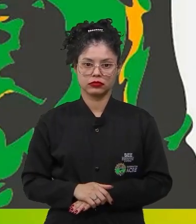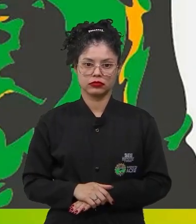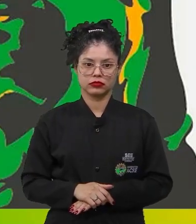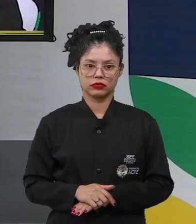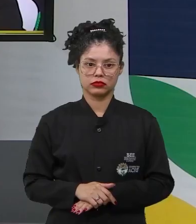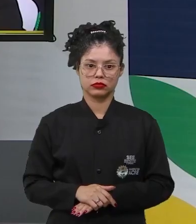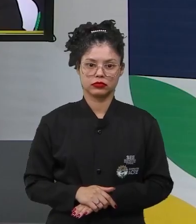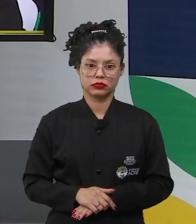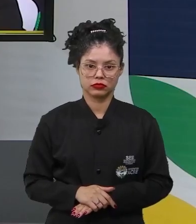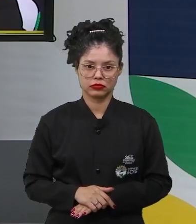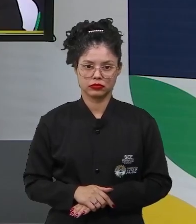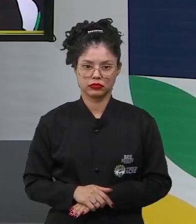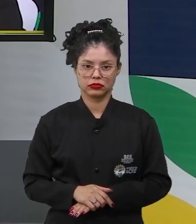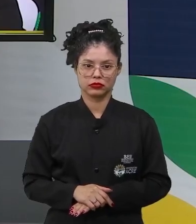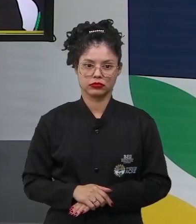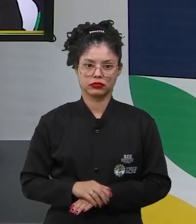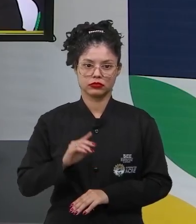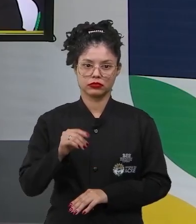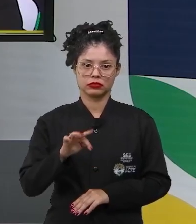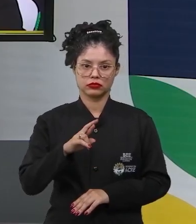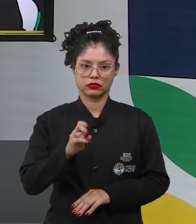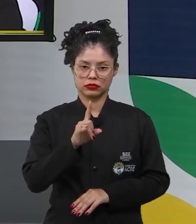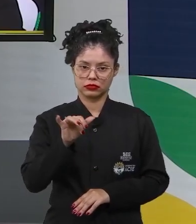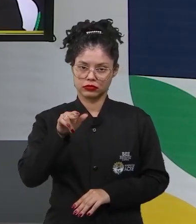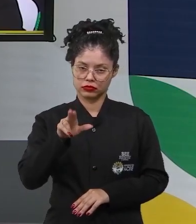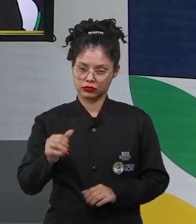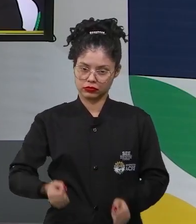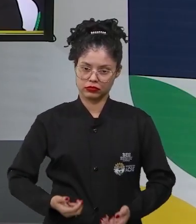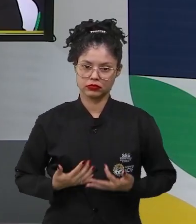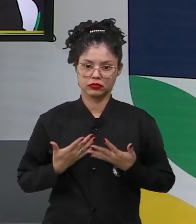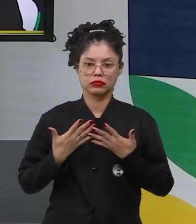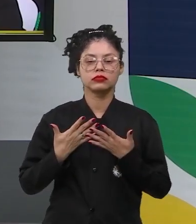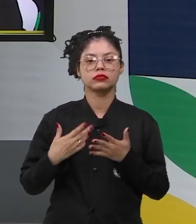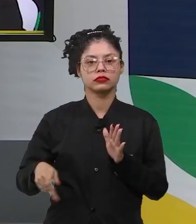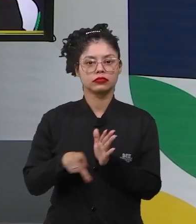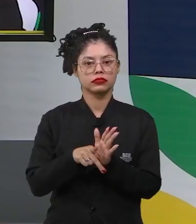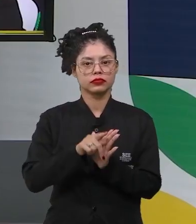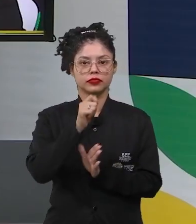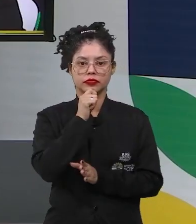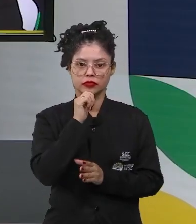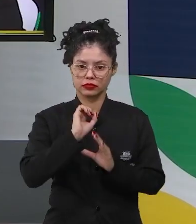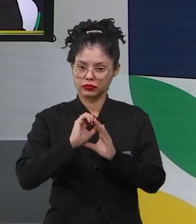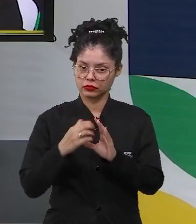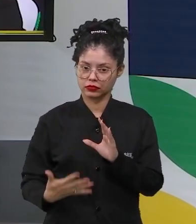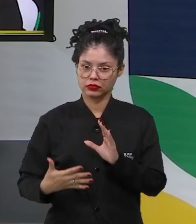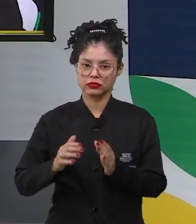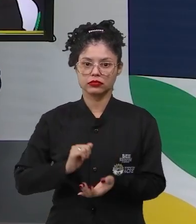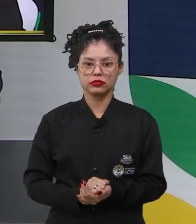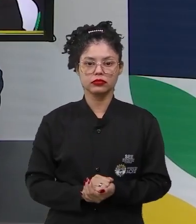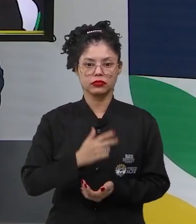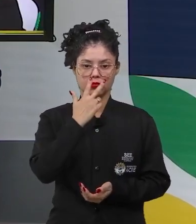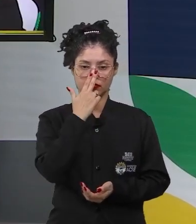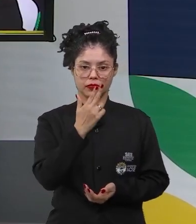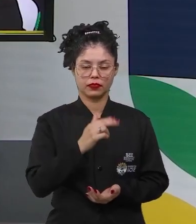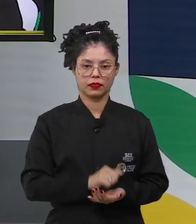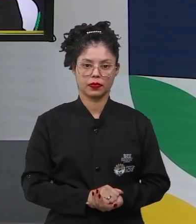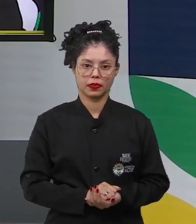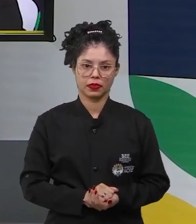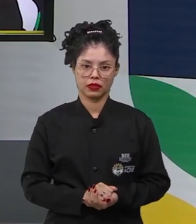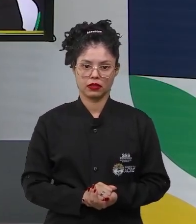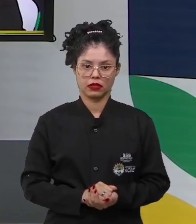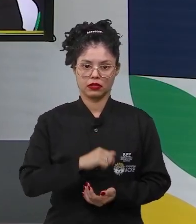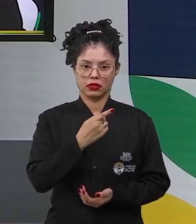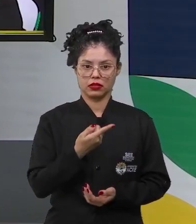populistas. O ultranacionalismo, pessoal, ele se manifesta justamente com características muito parecidas com